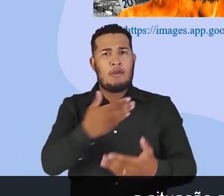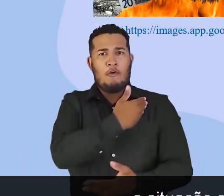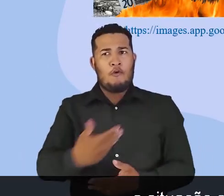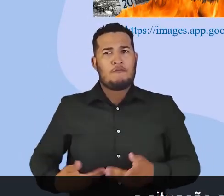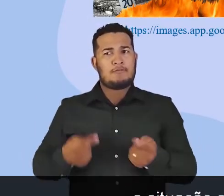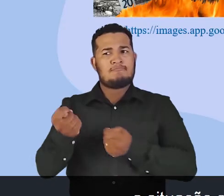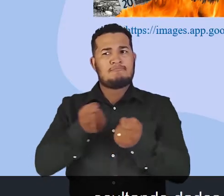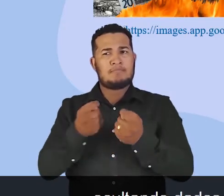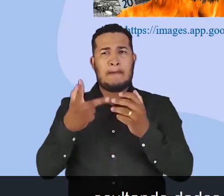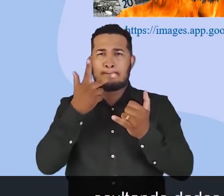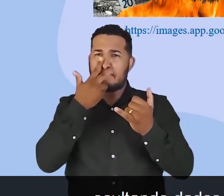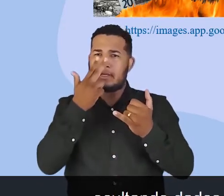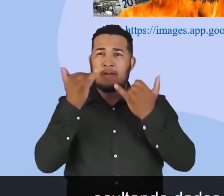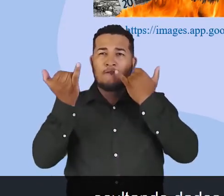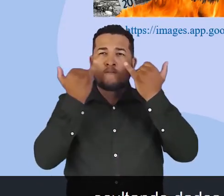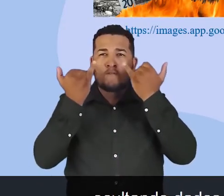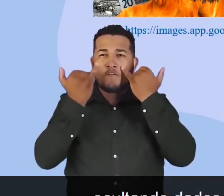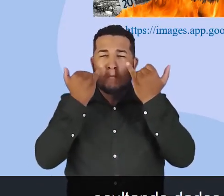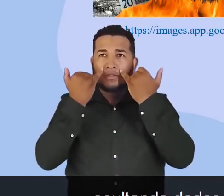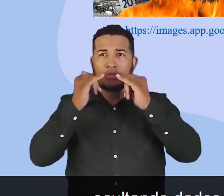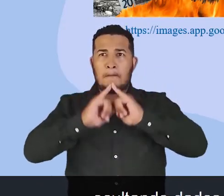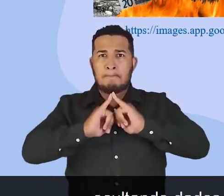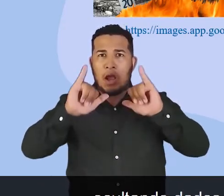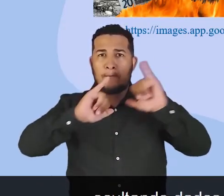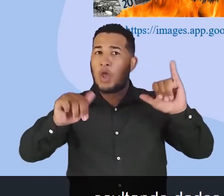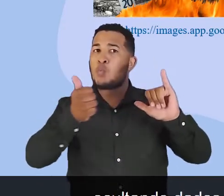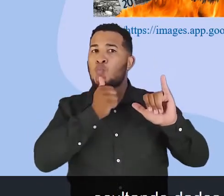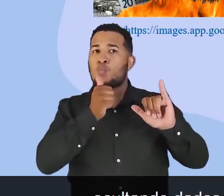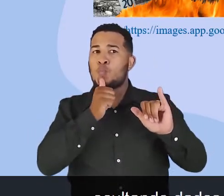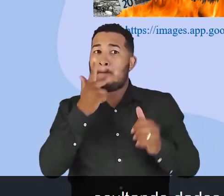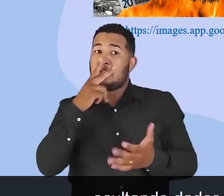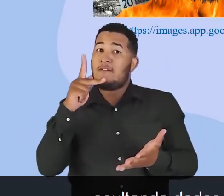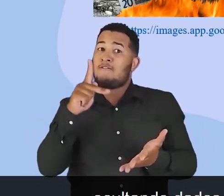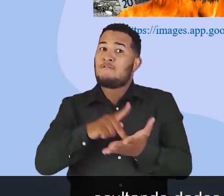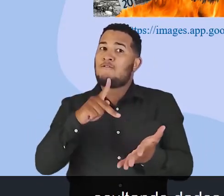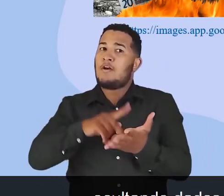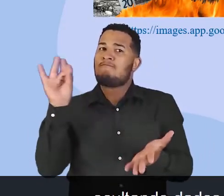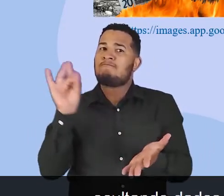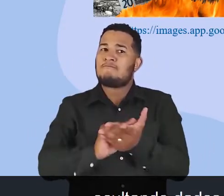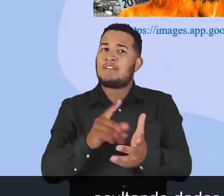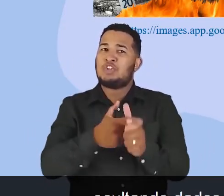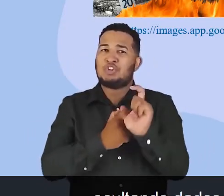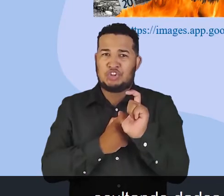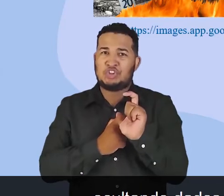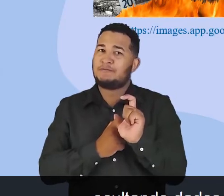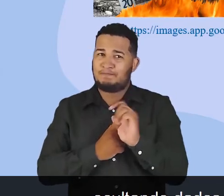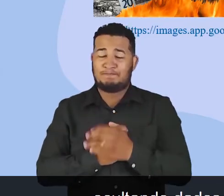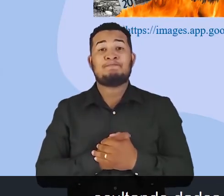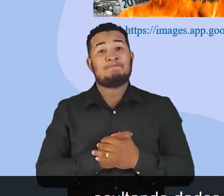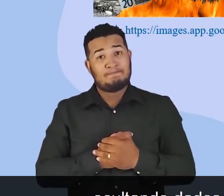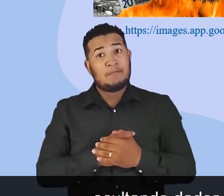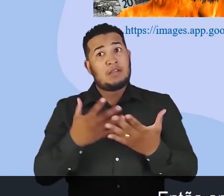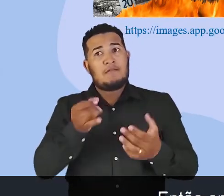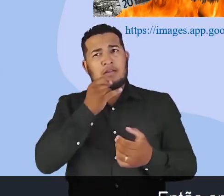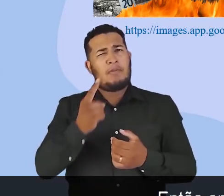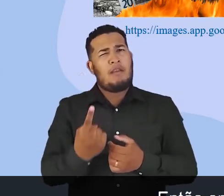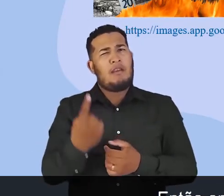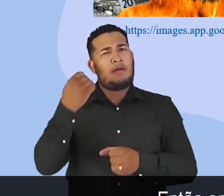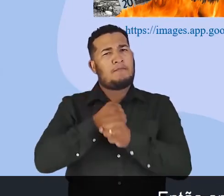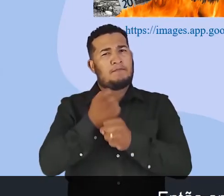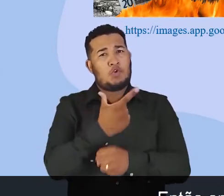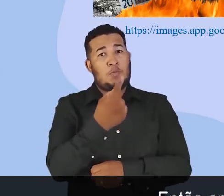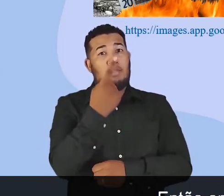grego estava ocultando dados macroeconômicos, entre eles o verdadeiro valor da dívida nacional. Então, em 23